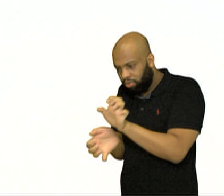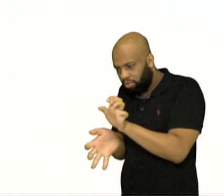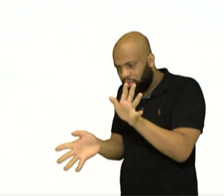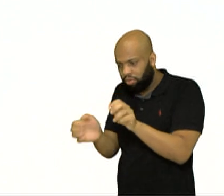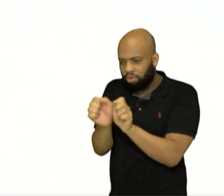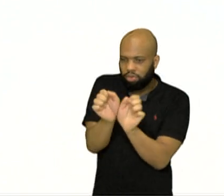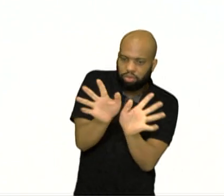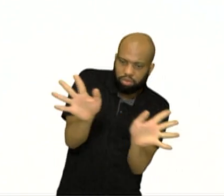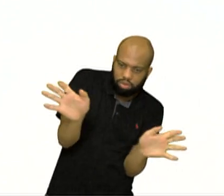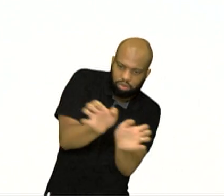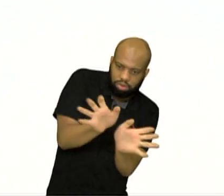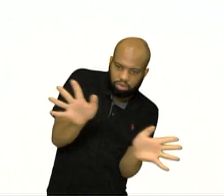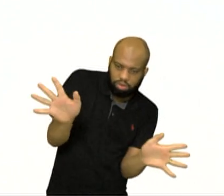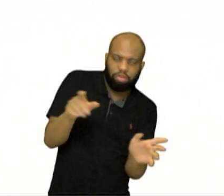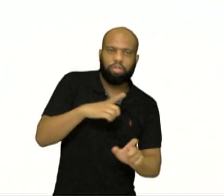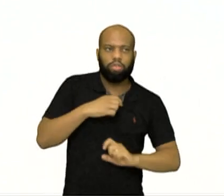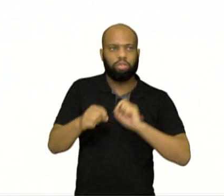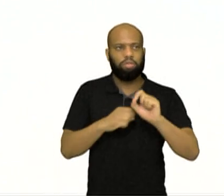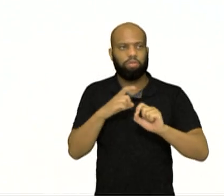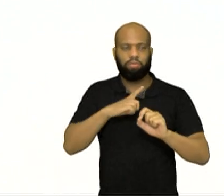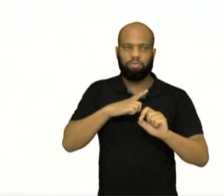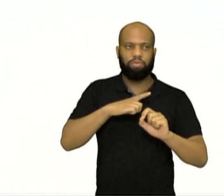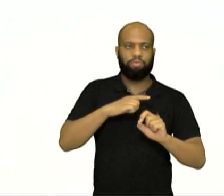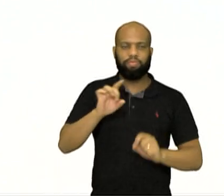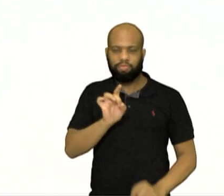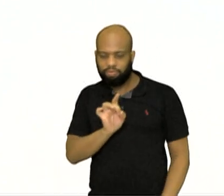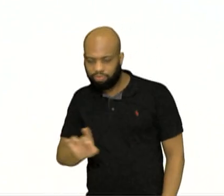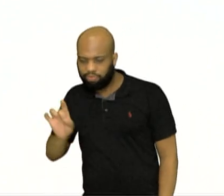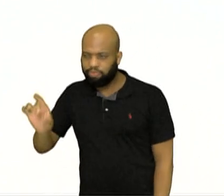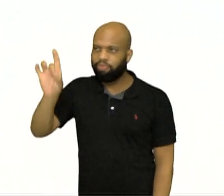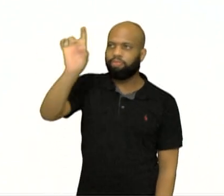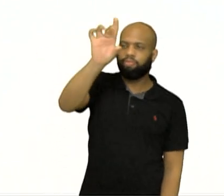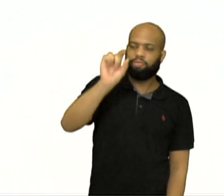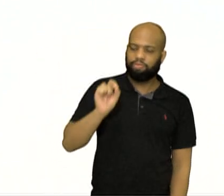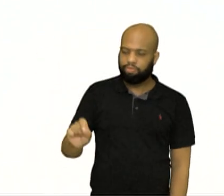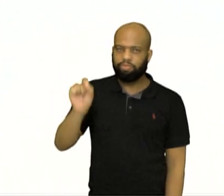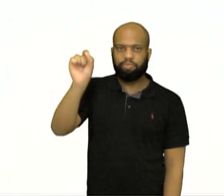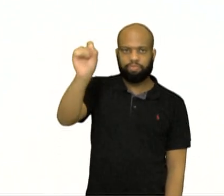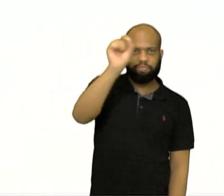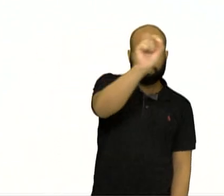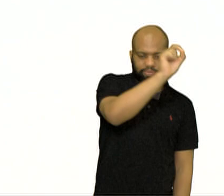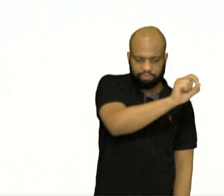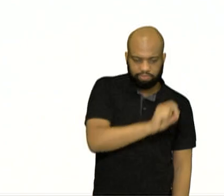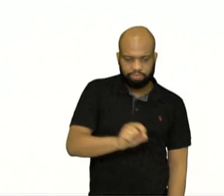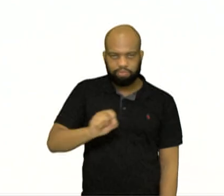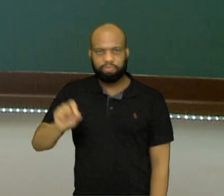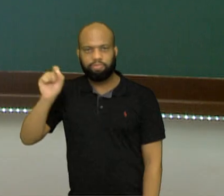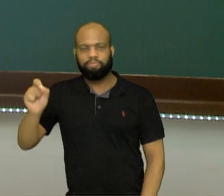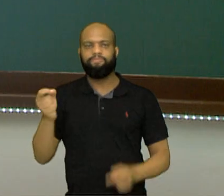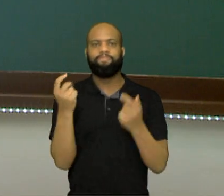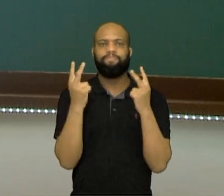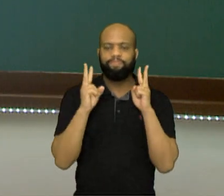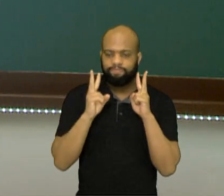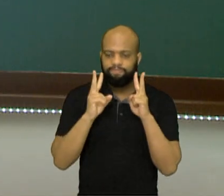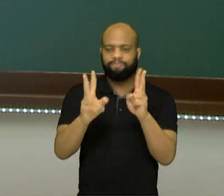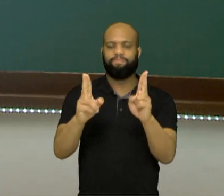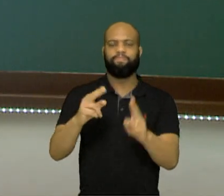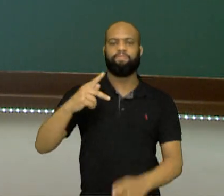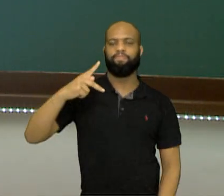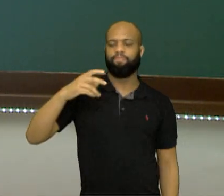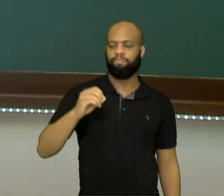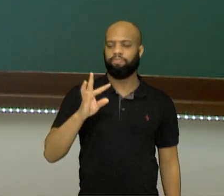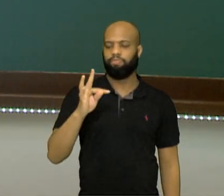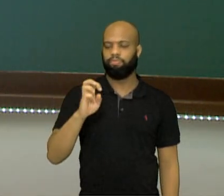campo, cada ponto aqui tem o mesmo potencial, por isso equipotencial, significa igual, potencial,